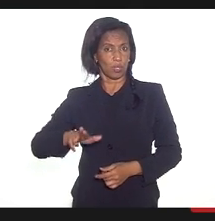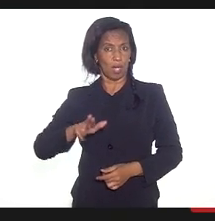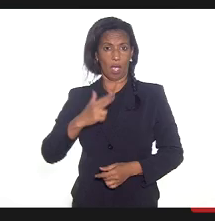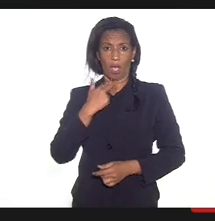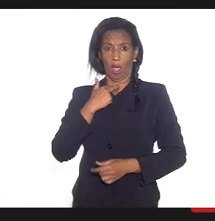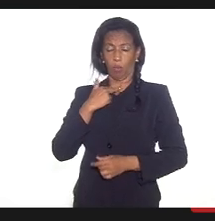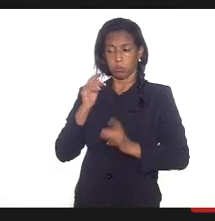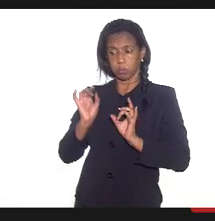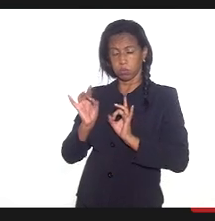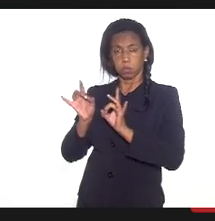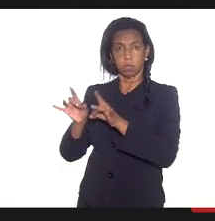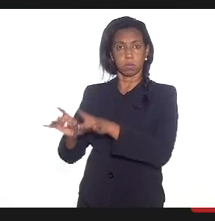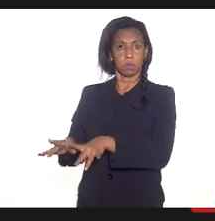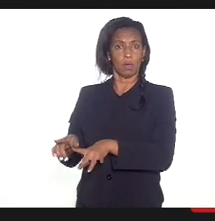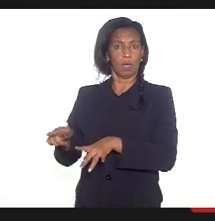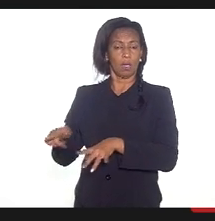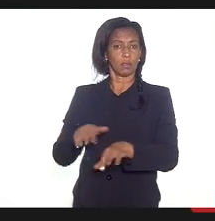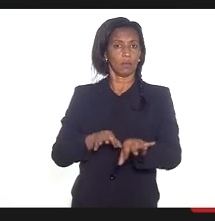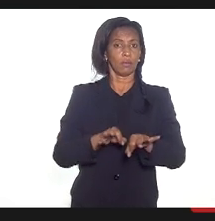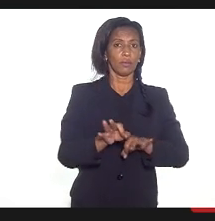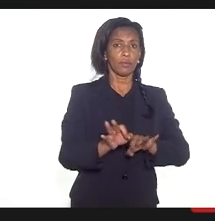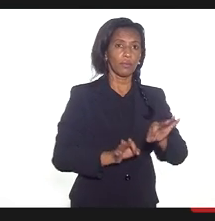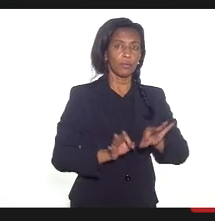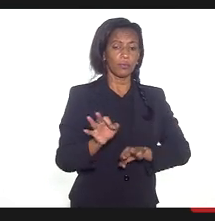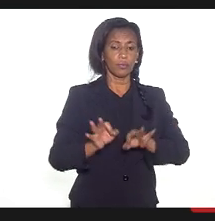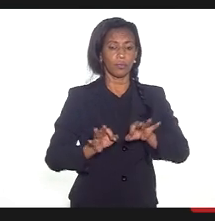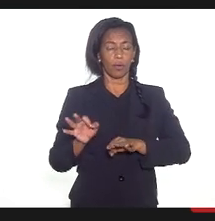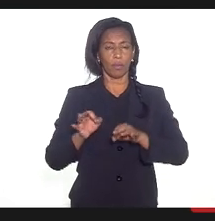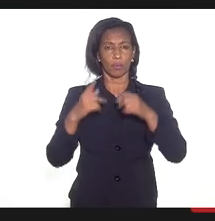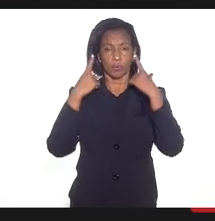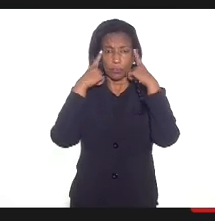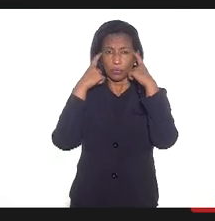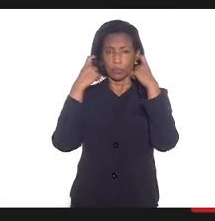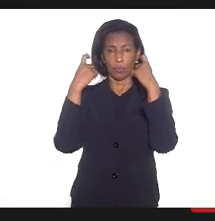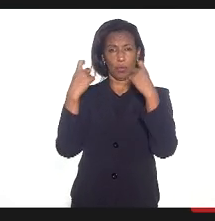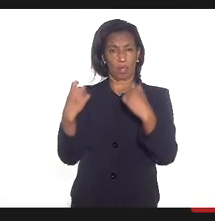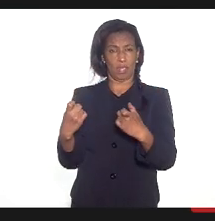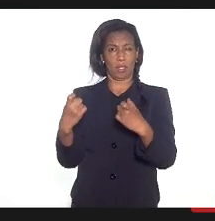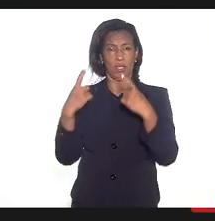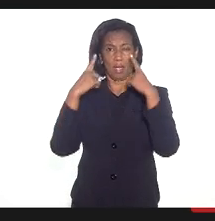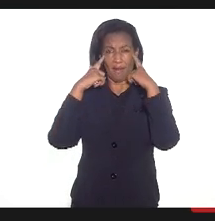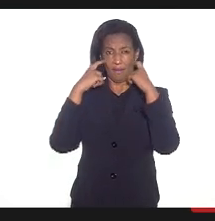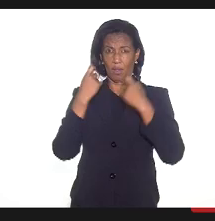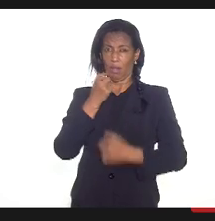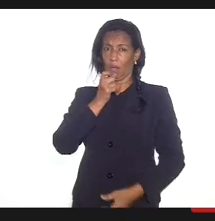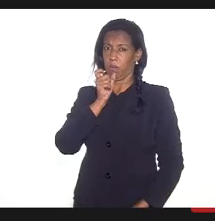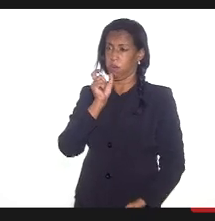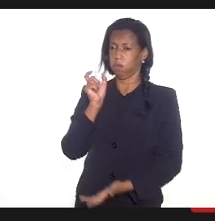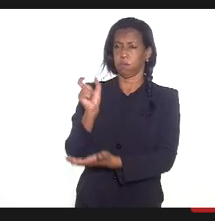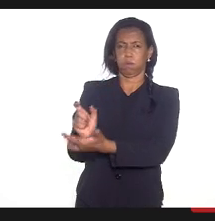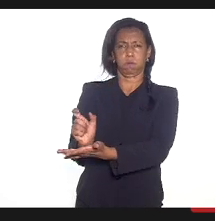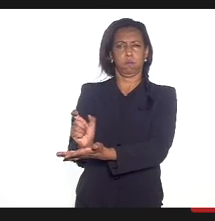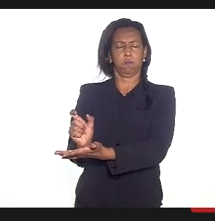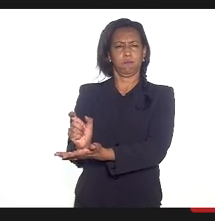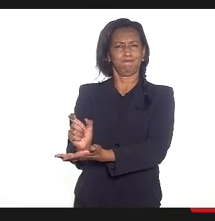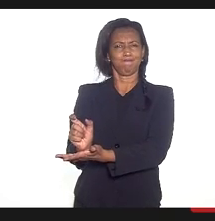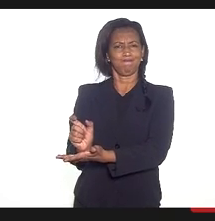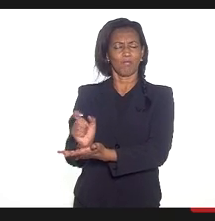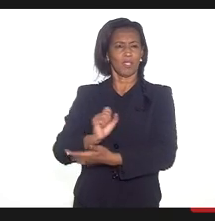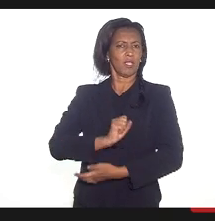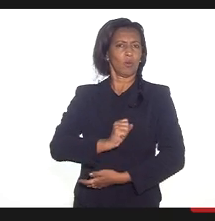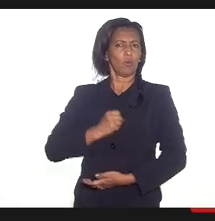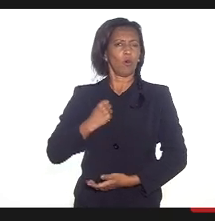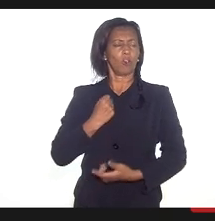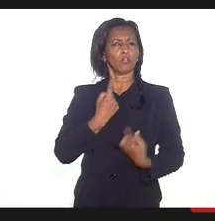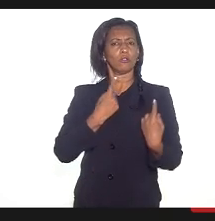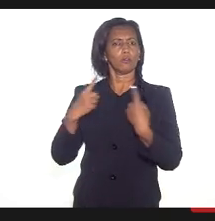deixar essa forma de violência, que é a violência verbal, que é a misoginia, que é o ódio